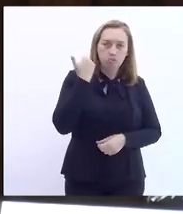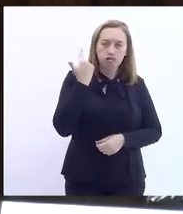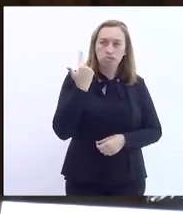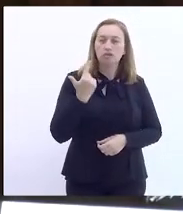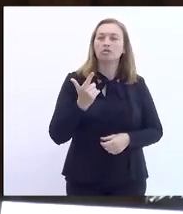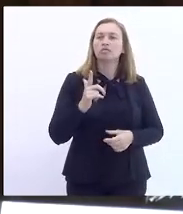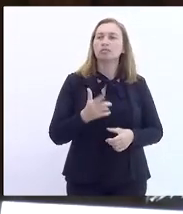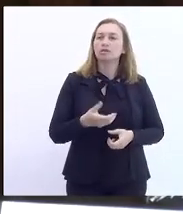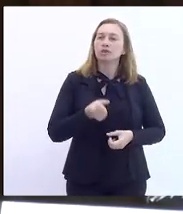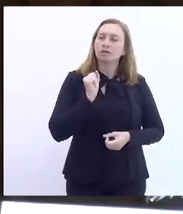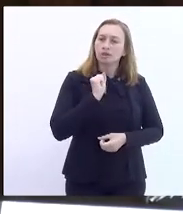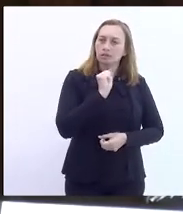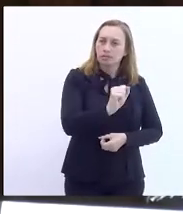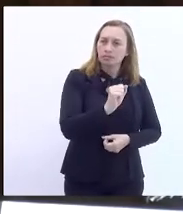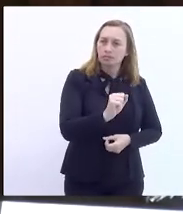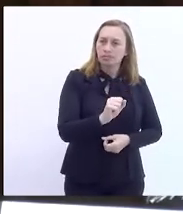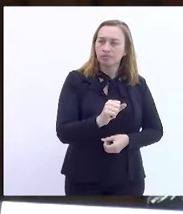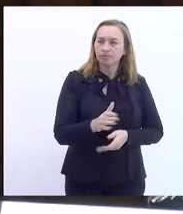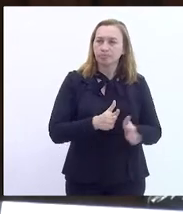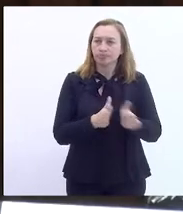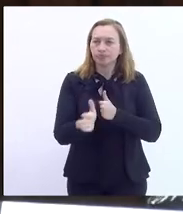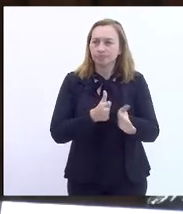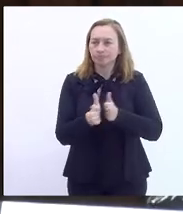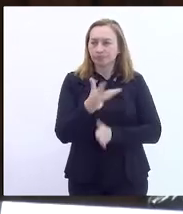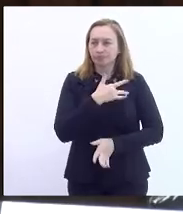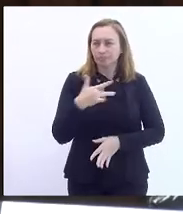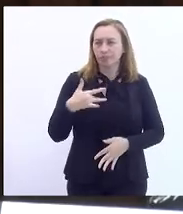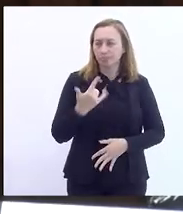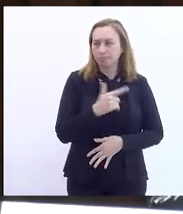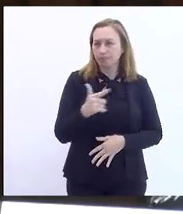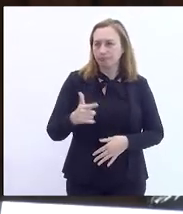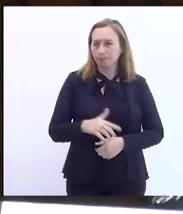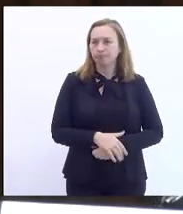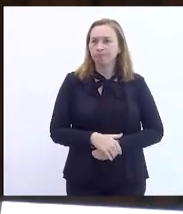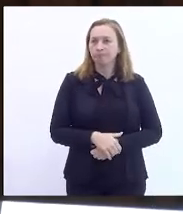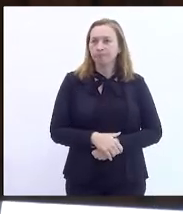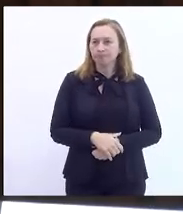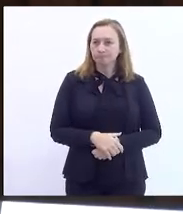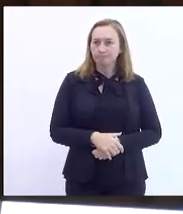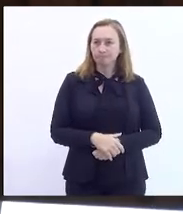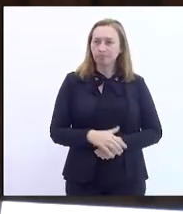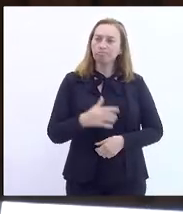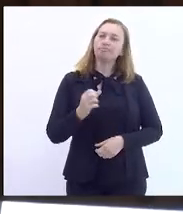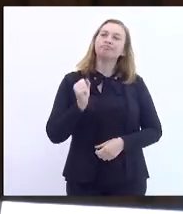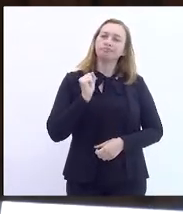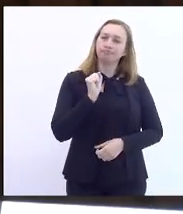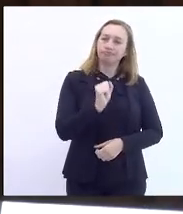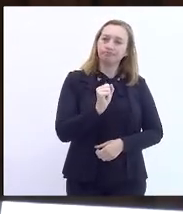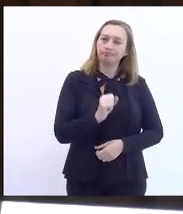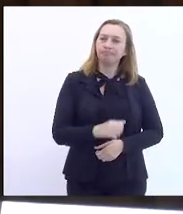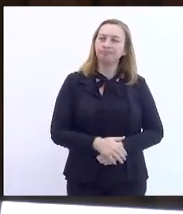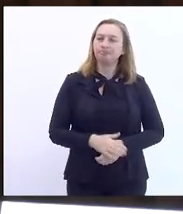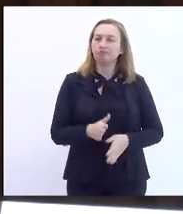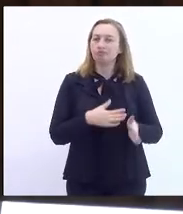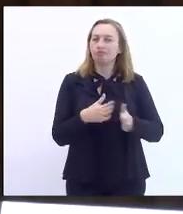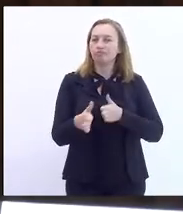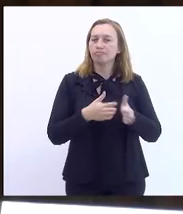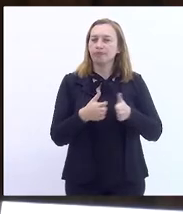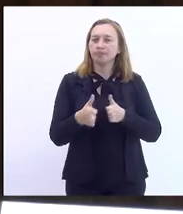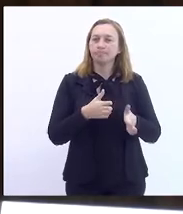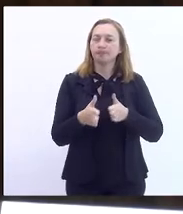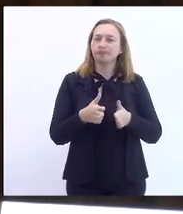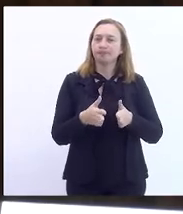mata sem um acesso à saúde de maneira qualificada saneamento básico mata sem o acesso